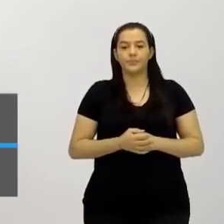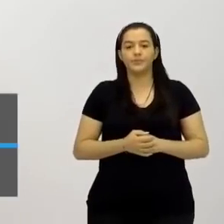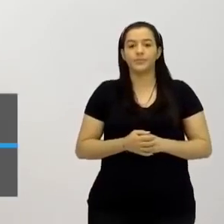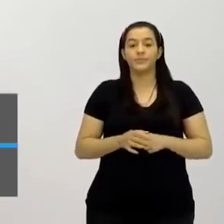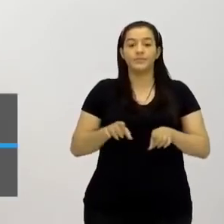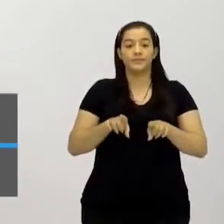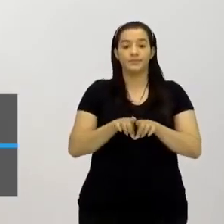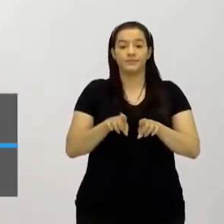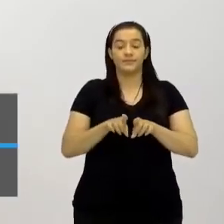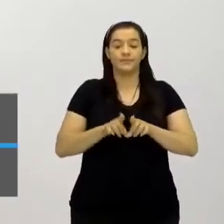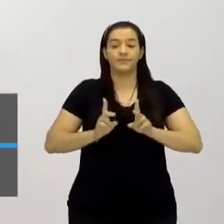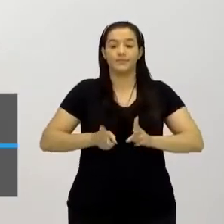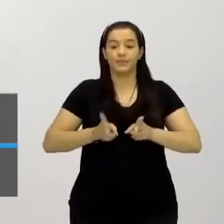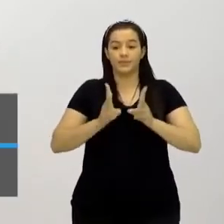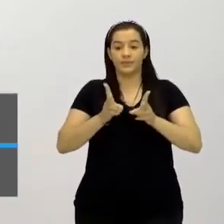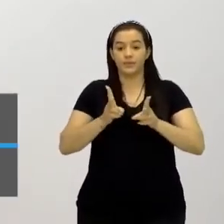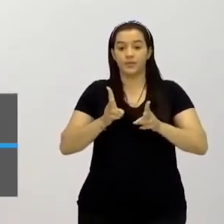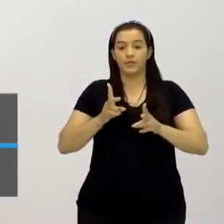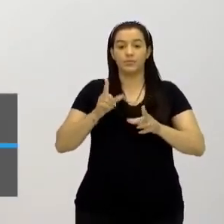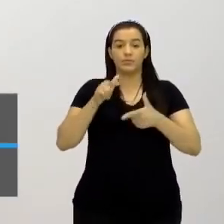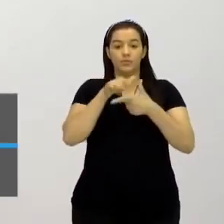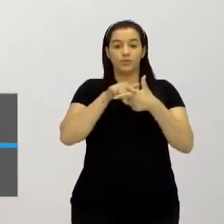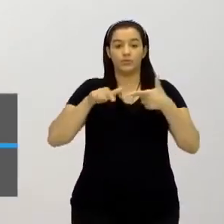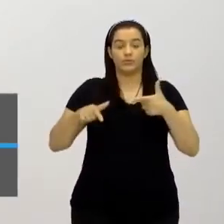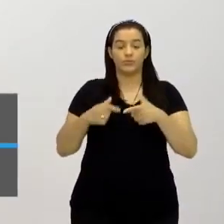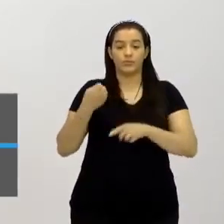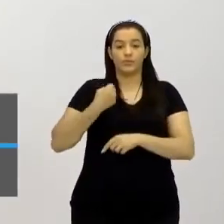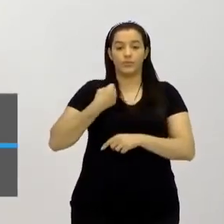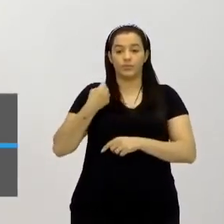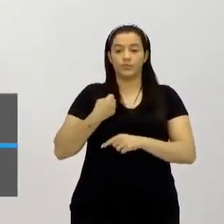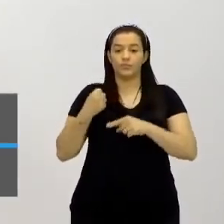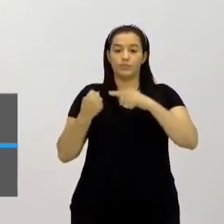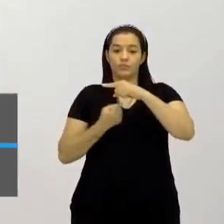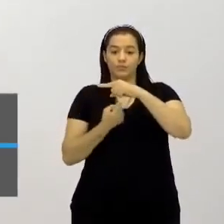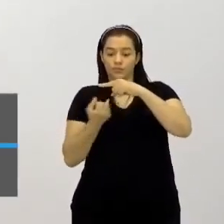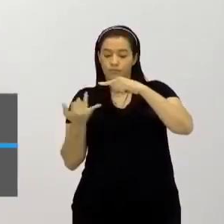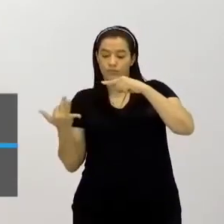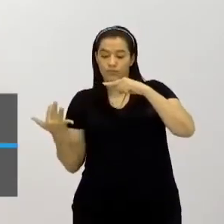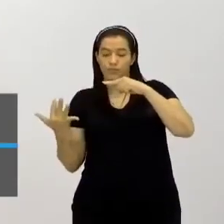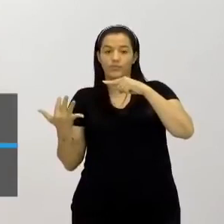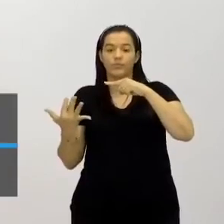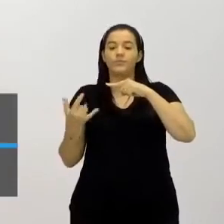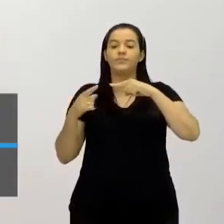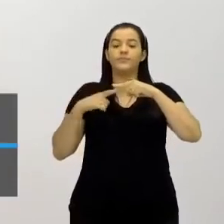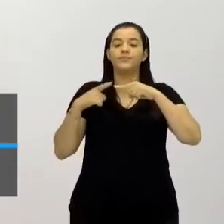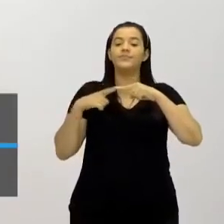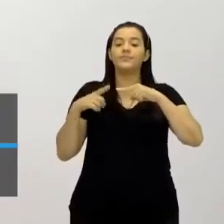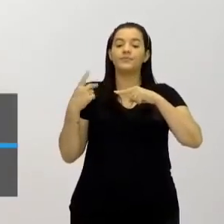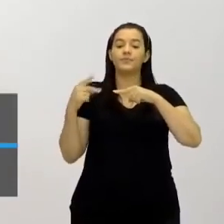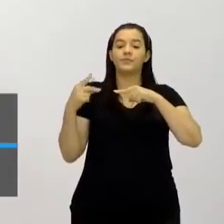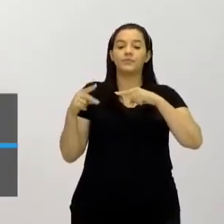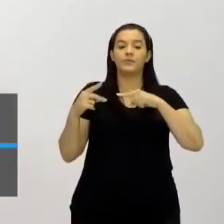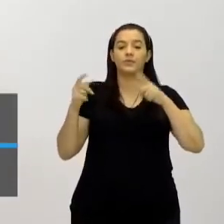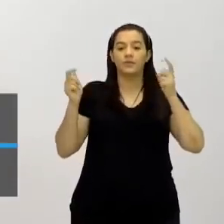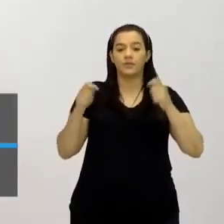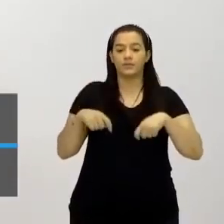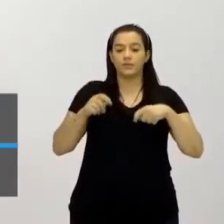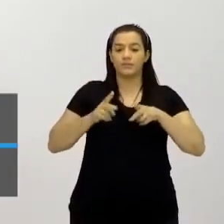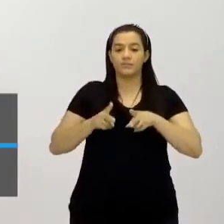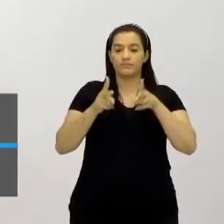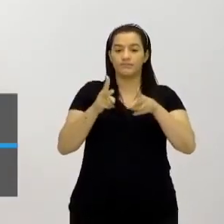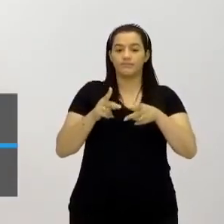pelo número de cima. Então vamos relacionar essas operações, tá? Com o número de baixo, a gente sempre faz